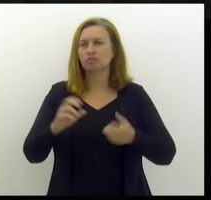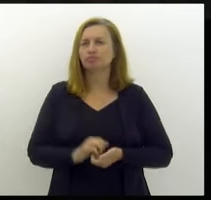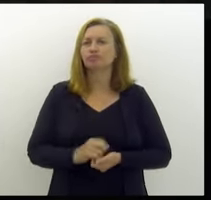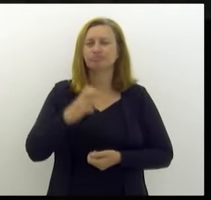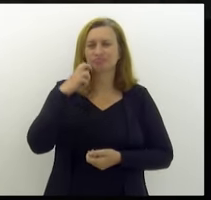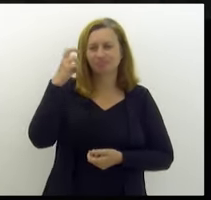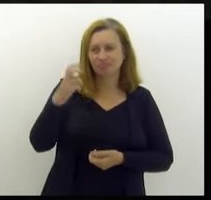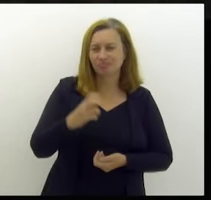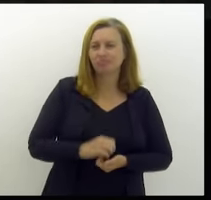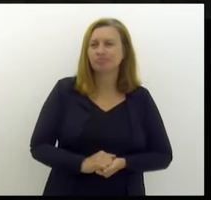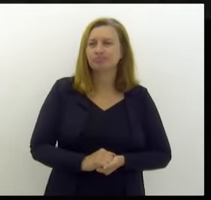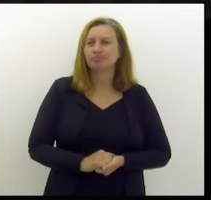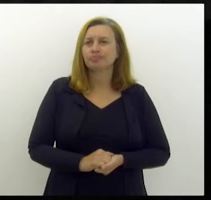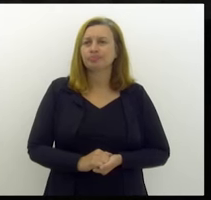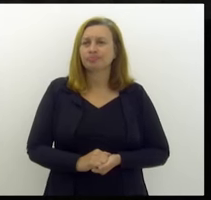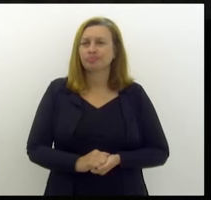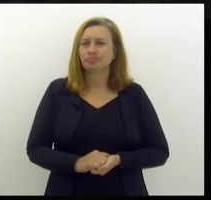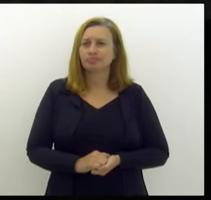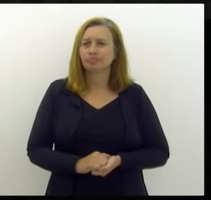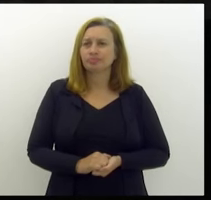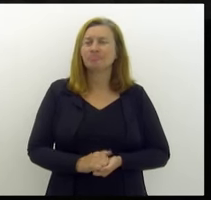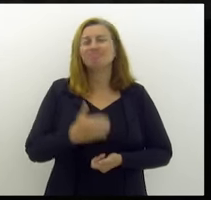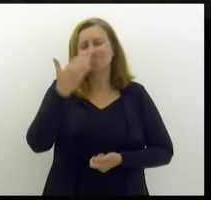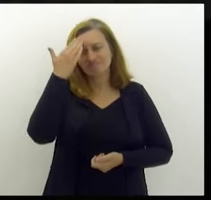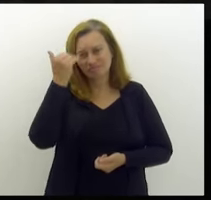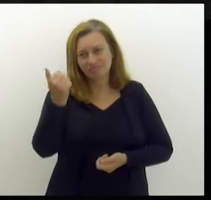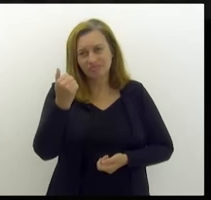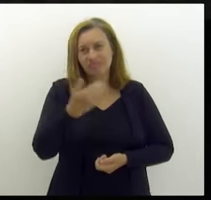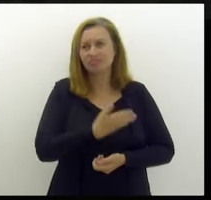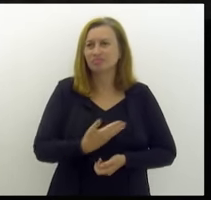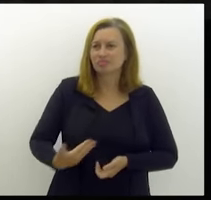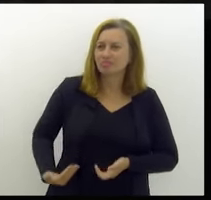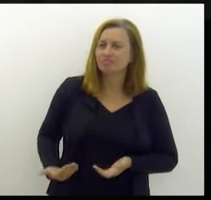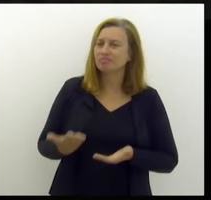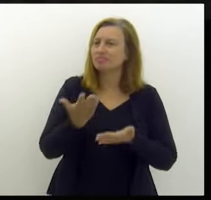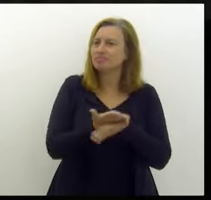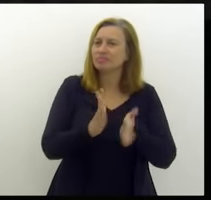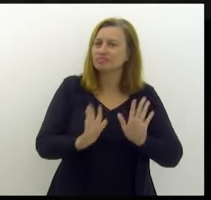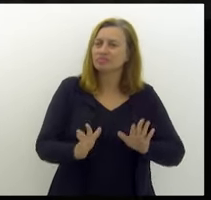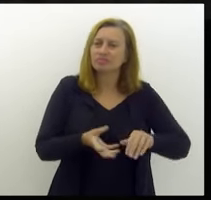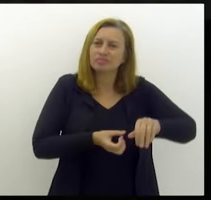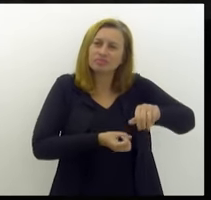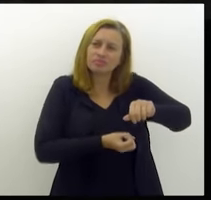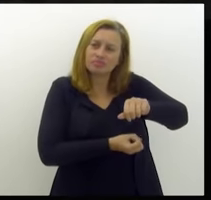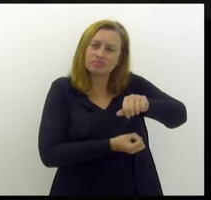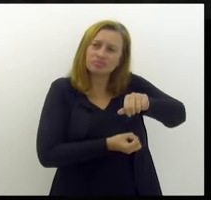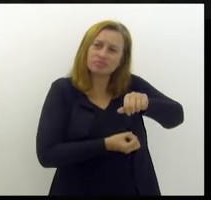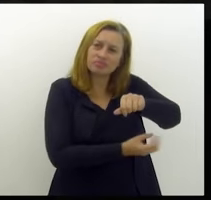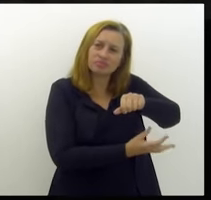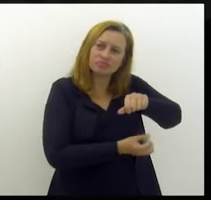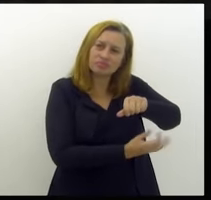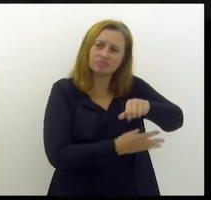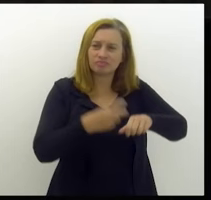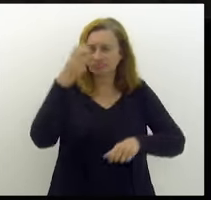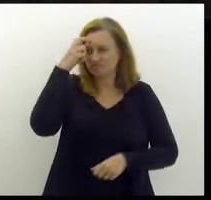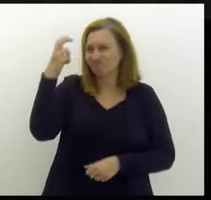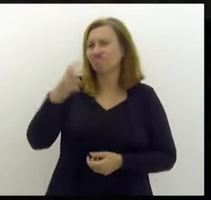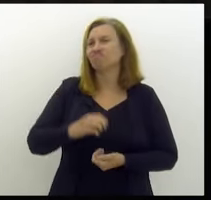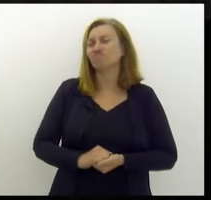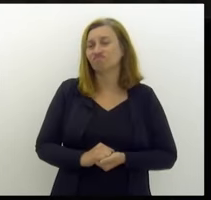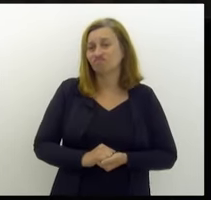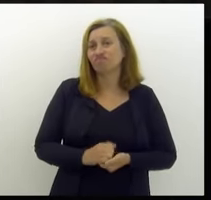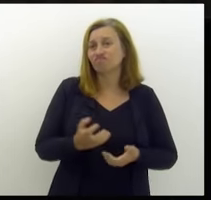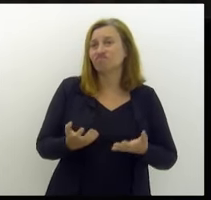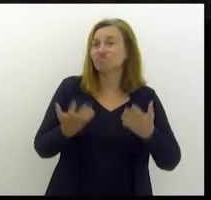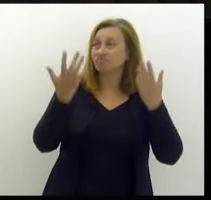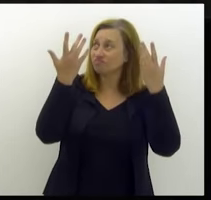vergonha nós sabemos que o governo quer acabar com o fundo da cultura e para isso quero